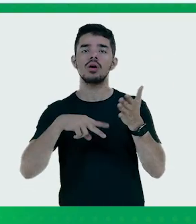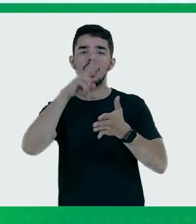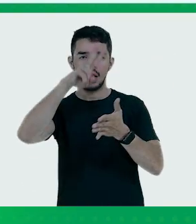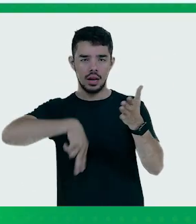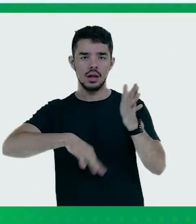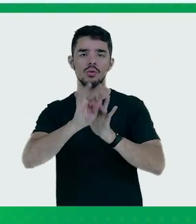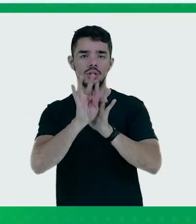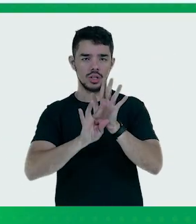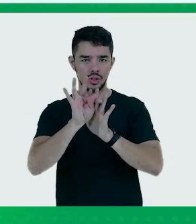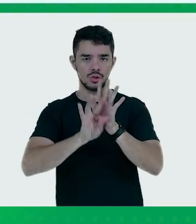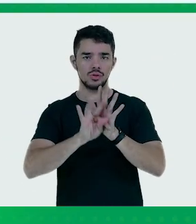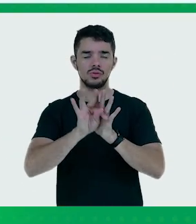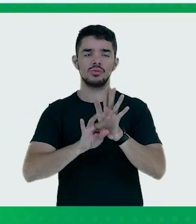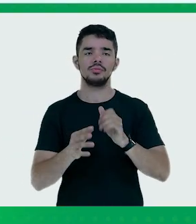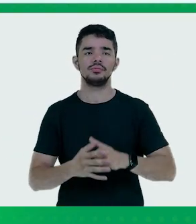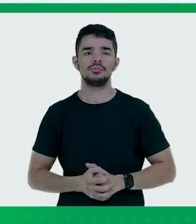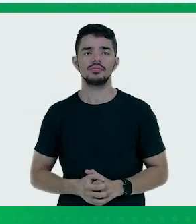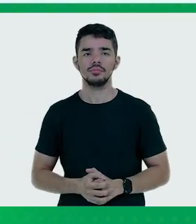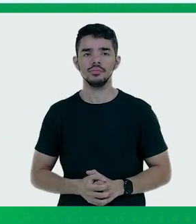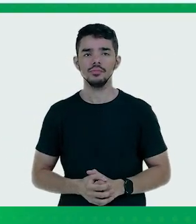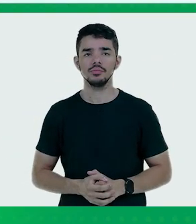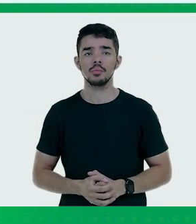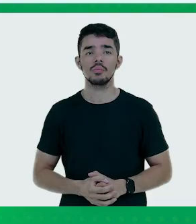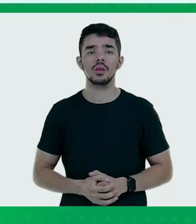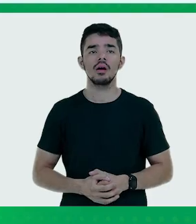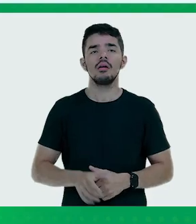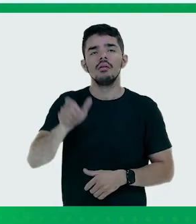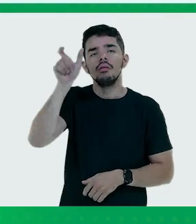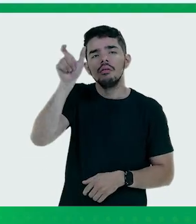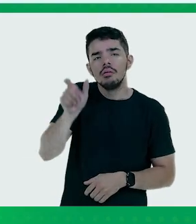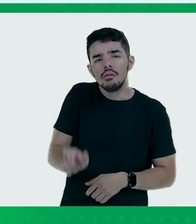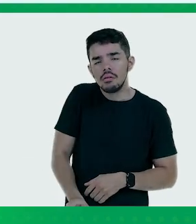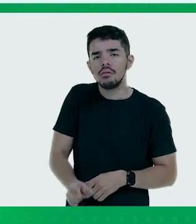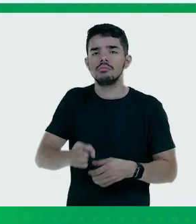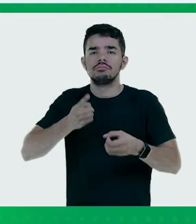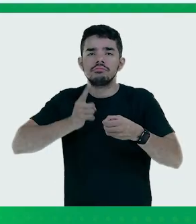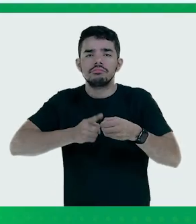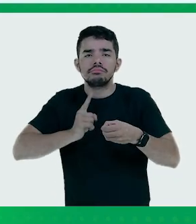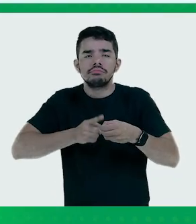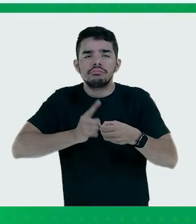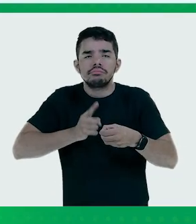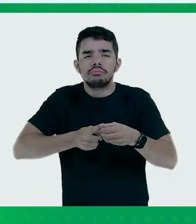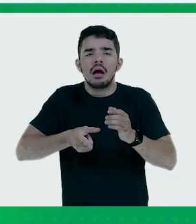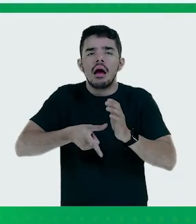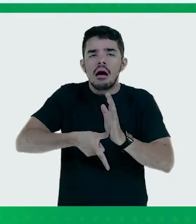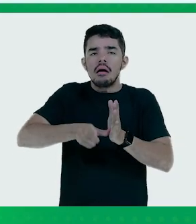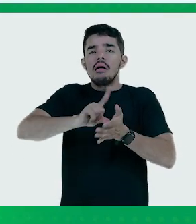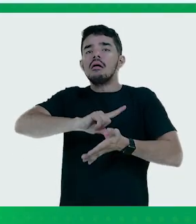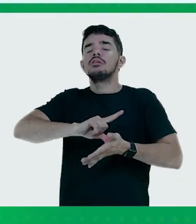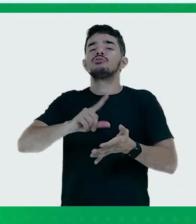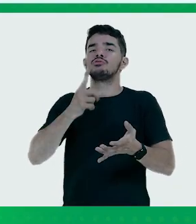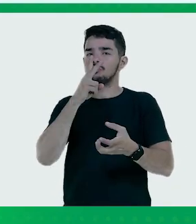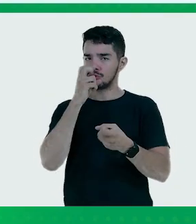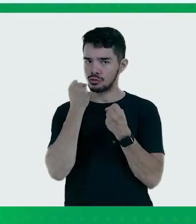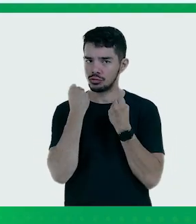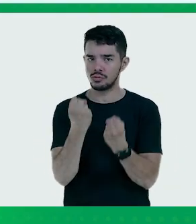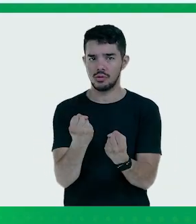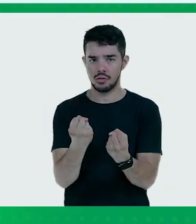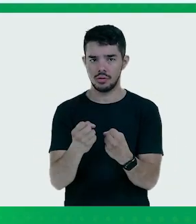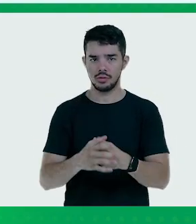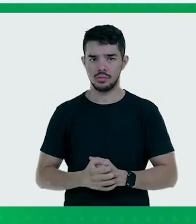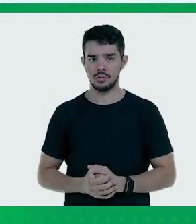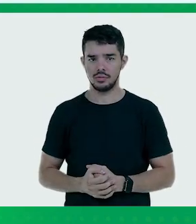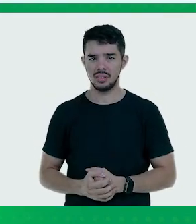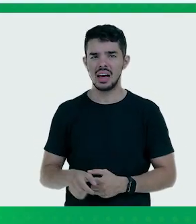de Os Sertões, do Euclides da Cunha. O sertanejo é, antes de tudo, um